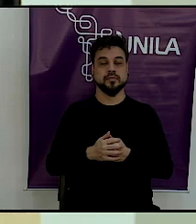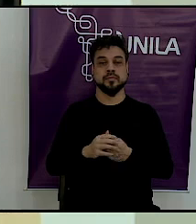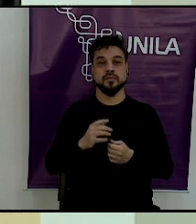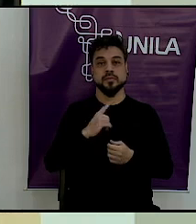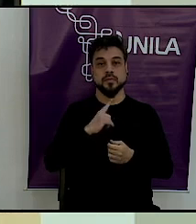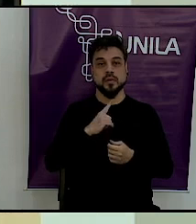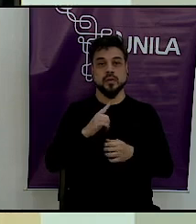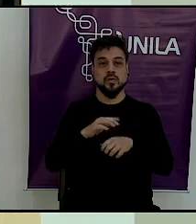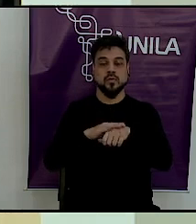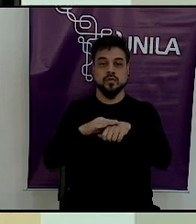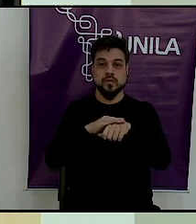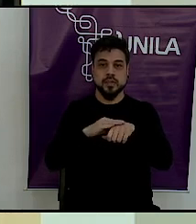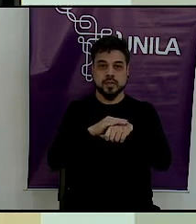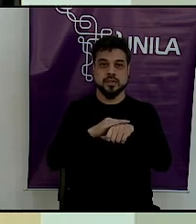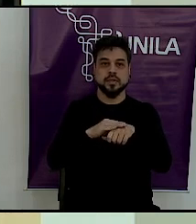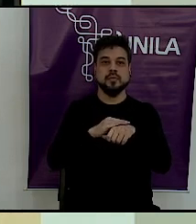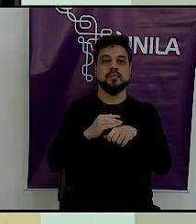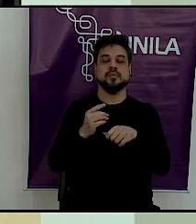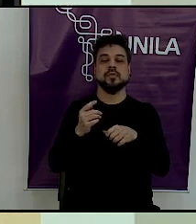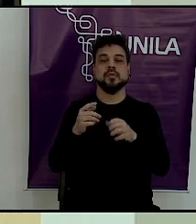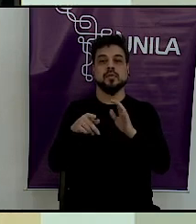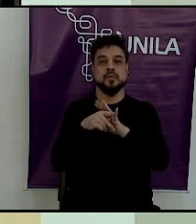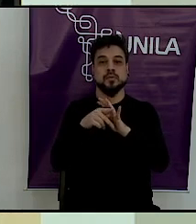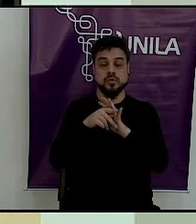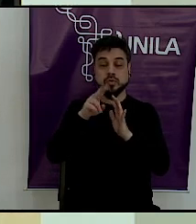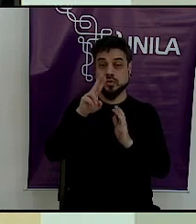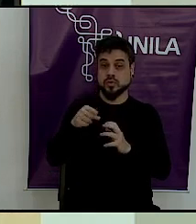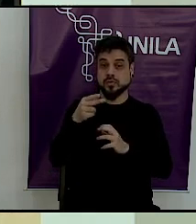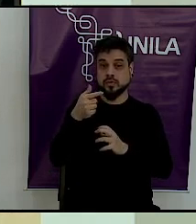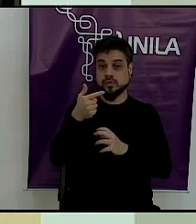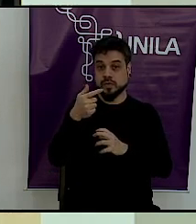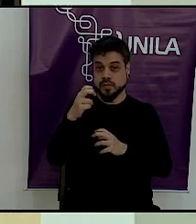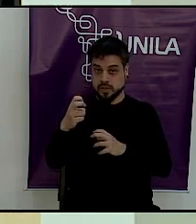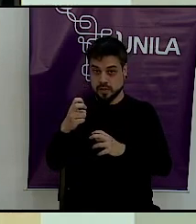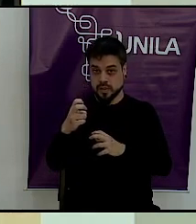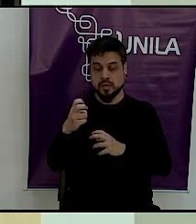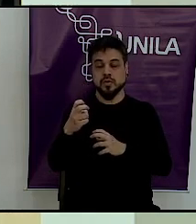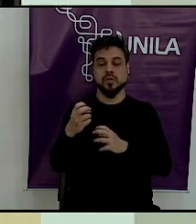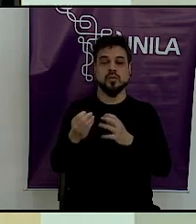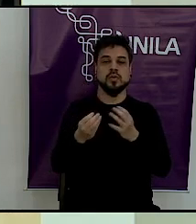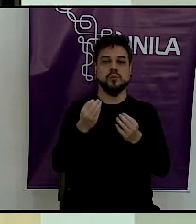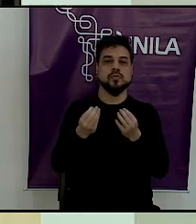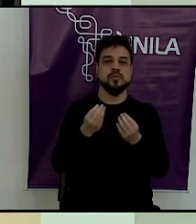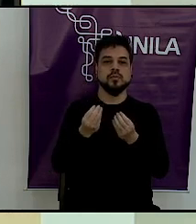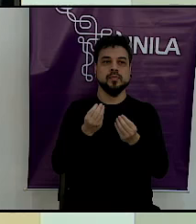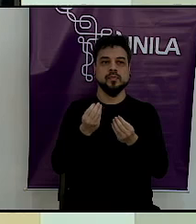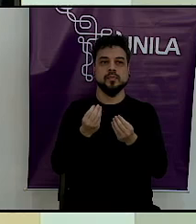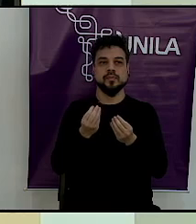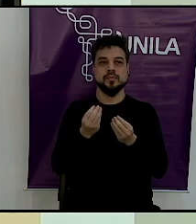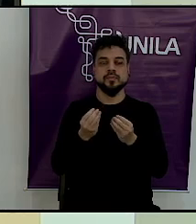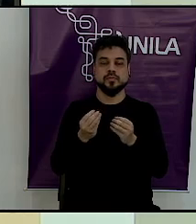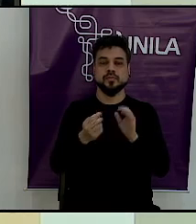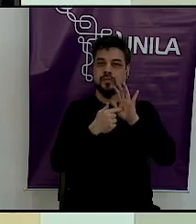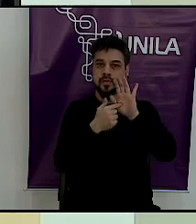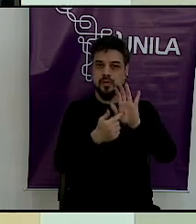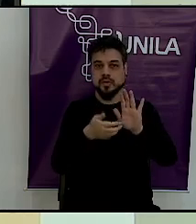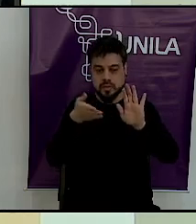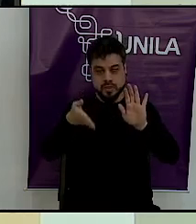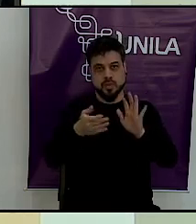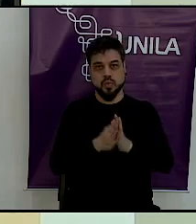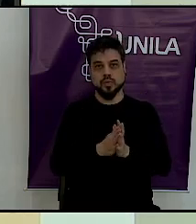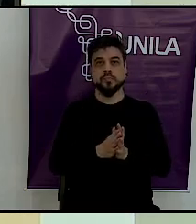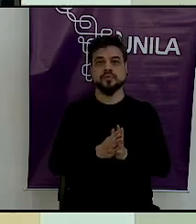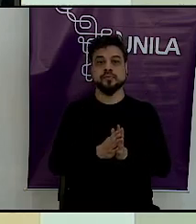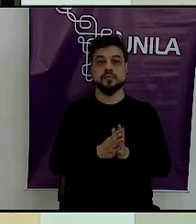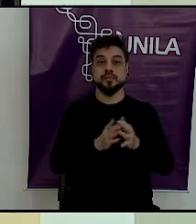orçamento de 2025 e algumas premissas que a gente adotou para essa apresentação. Bom,